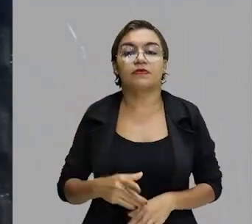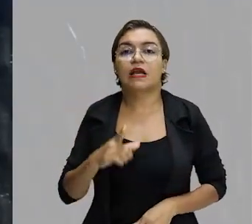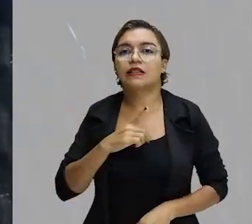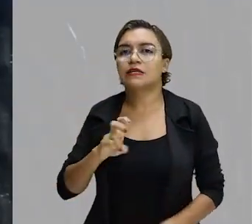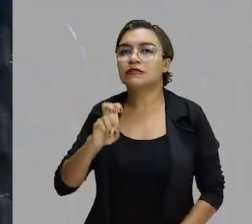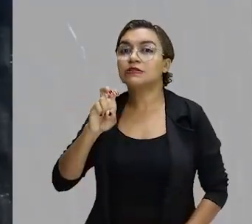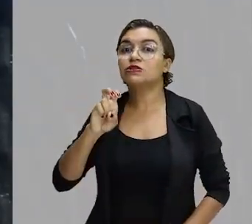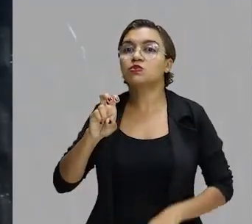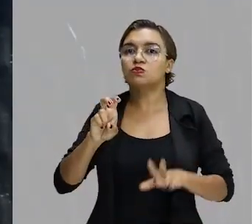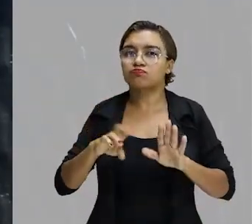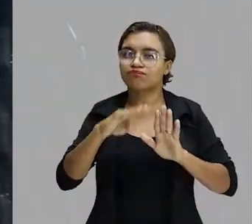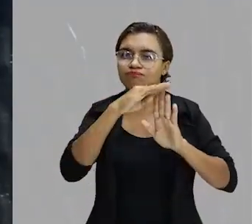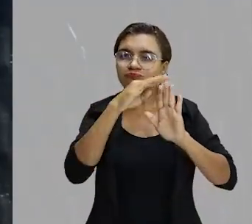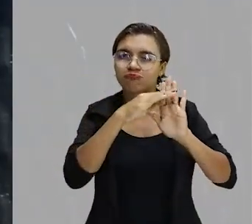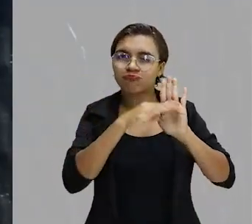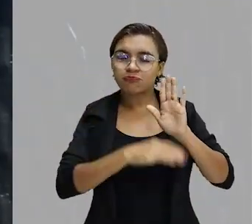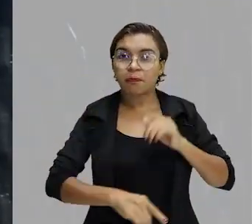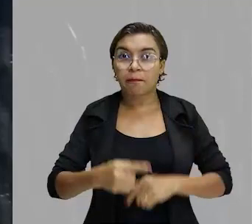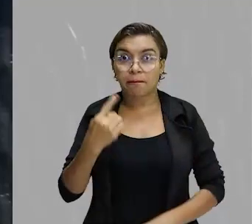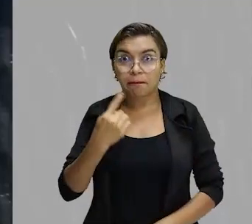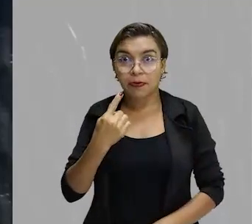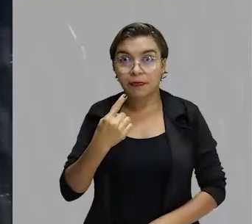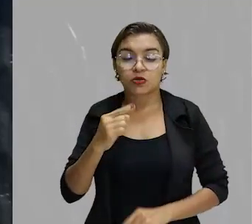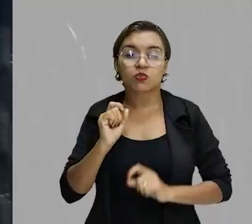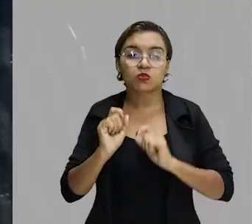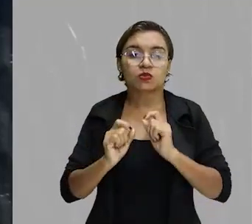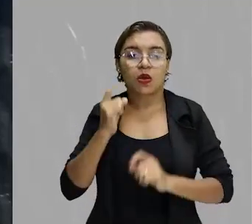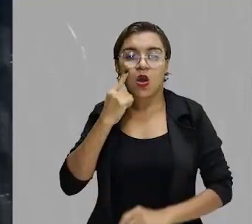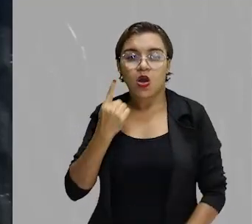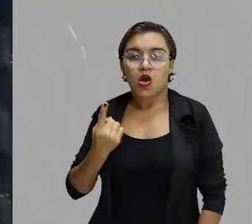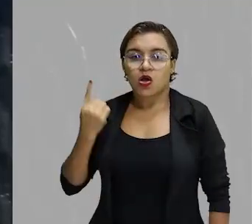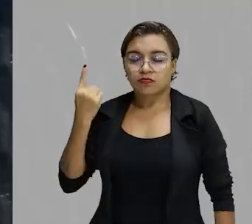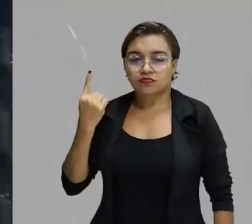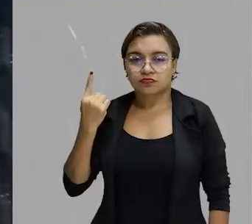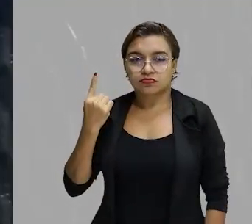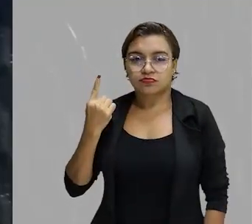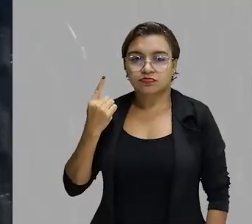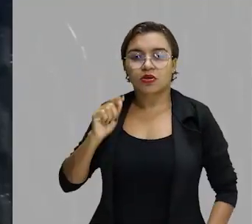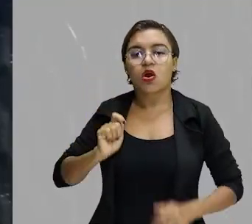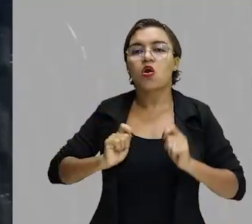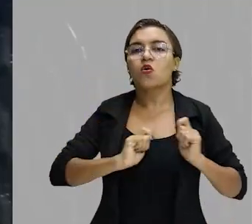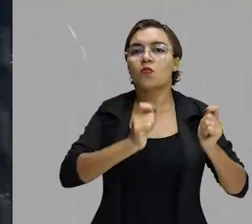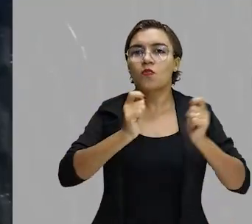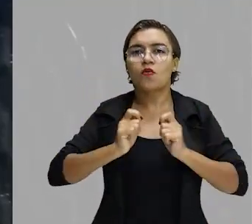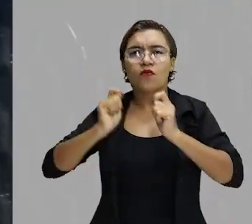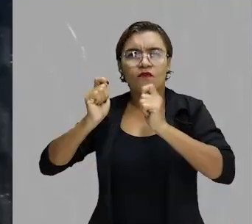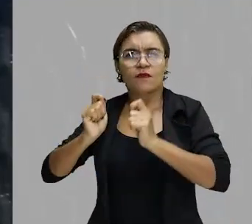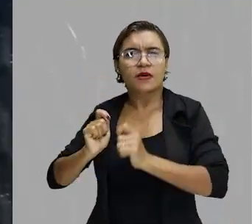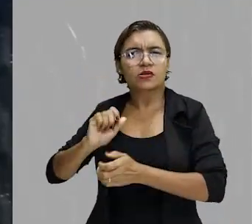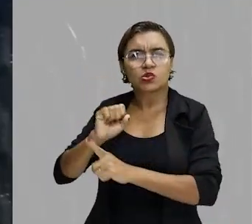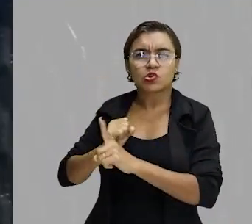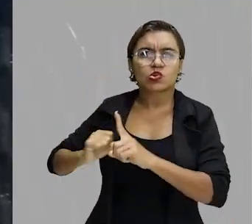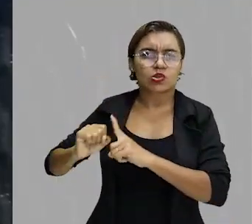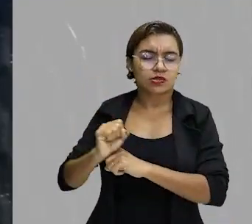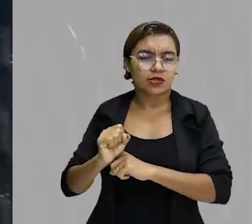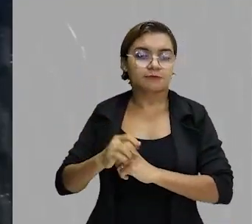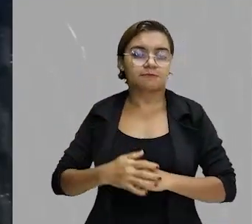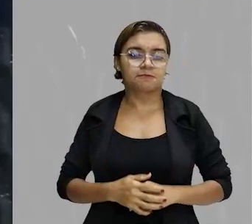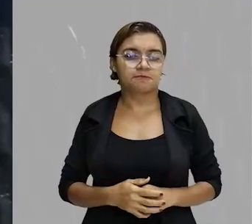tópicos. Atenção. Primeiro tópico, eu vou responder para vocês o que são movimentos sociais. É logo no comecinho,